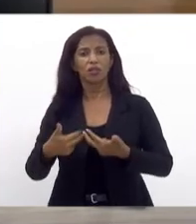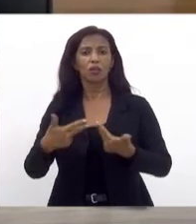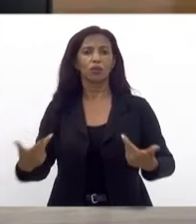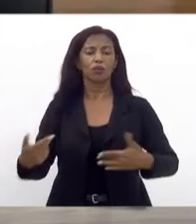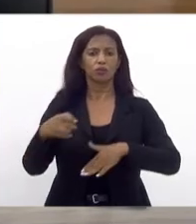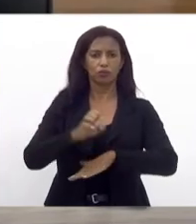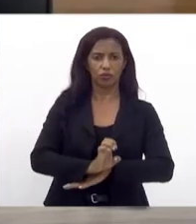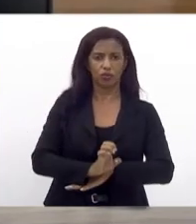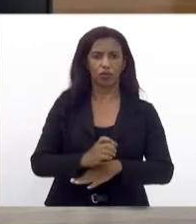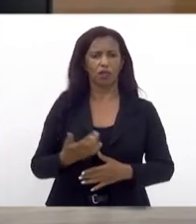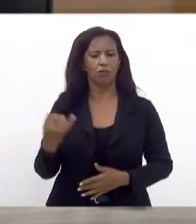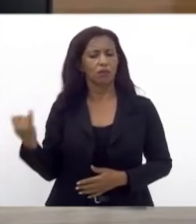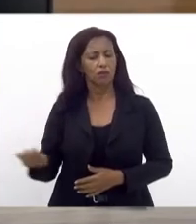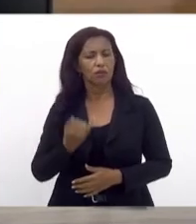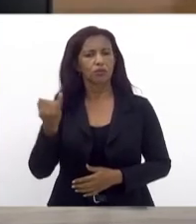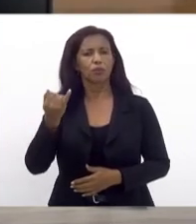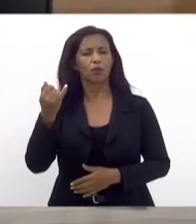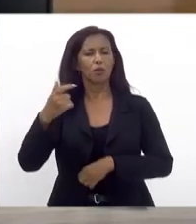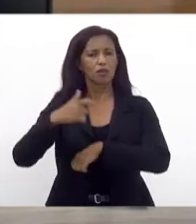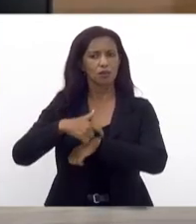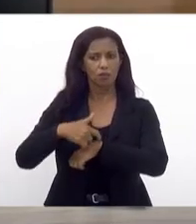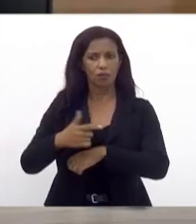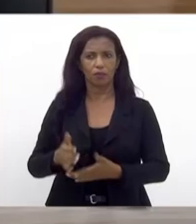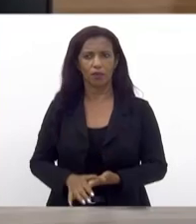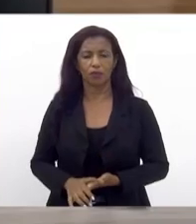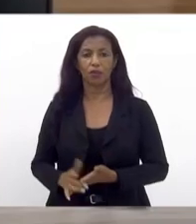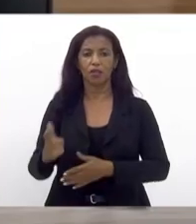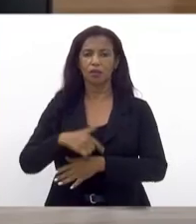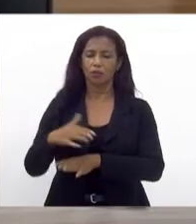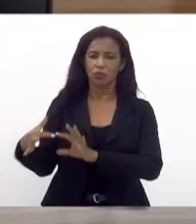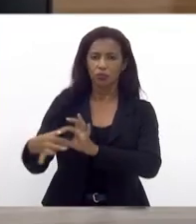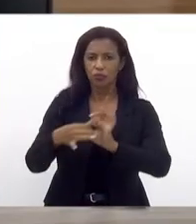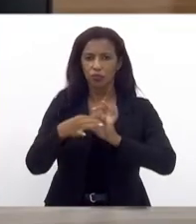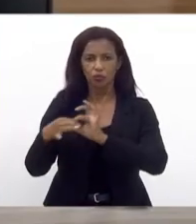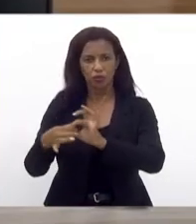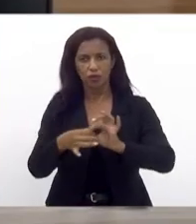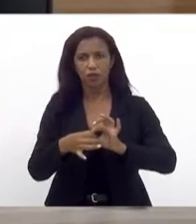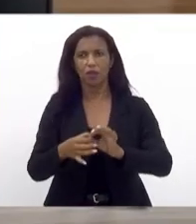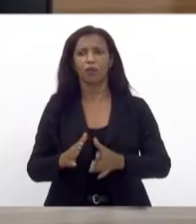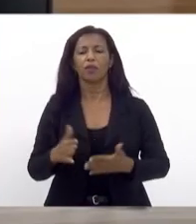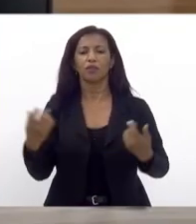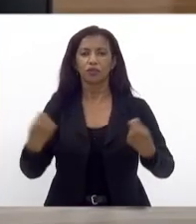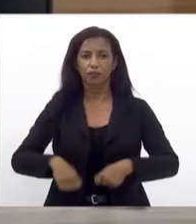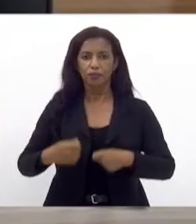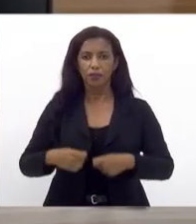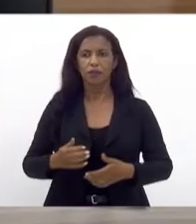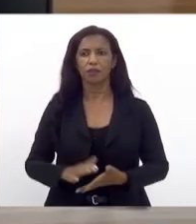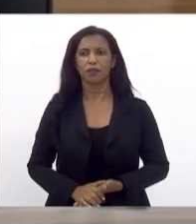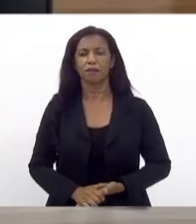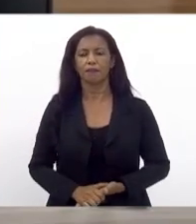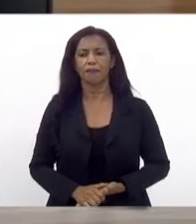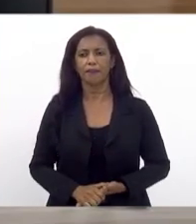estado. Então é fundamental esse momento de unidade, de união, e a gente precisa